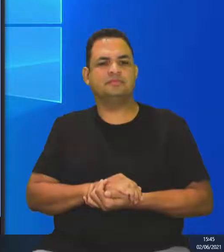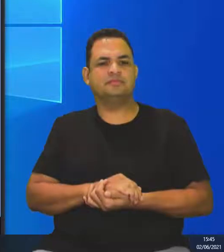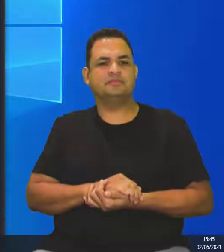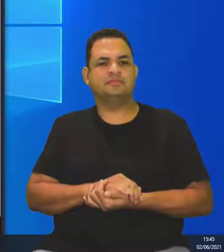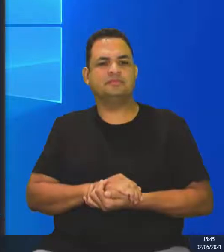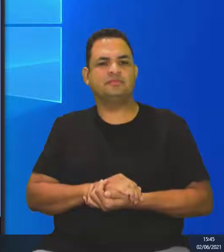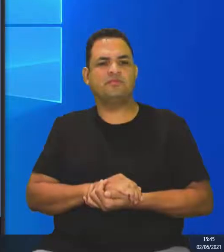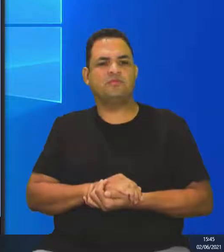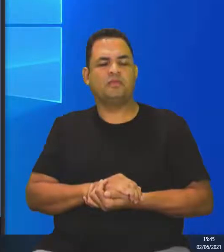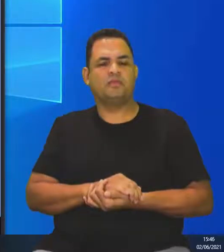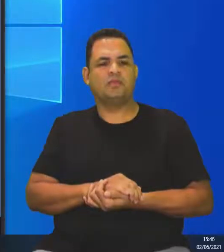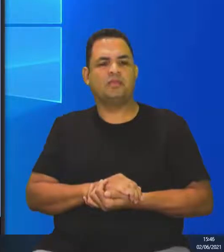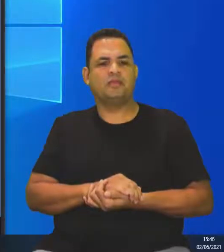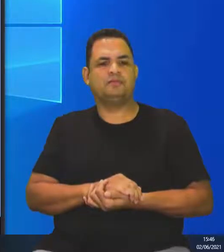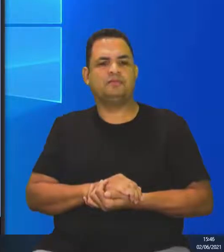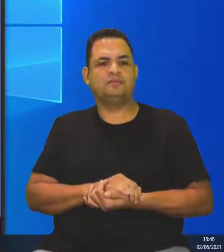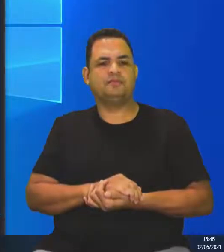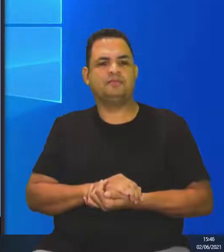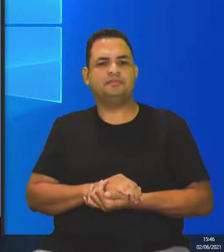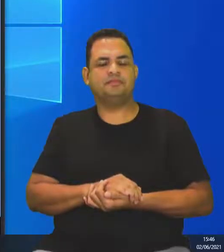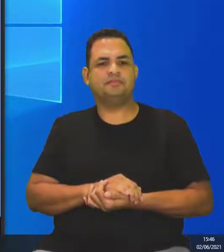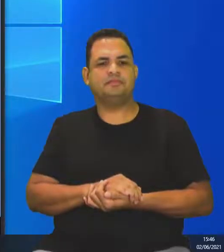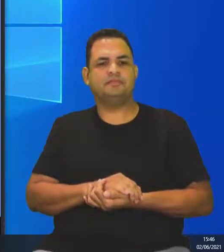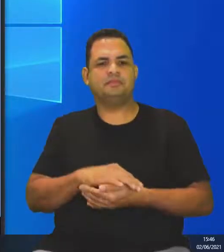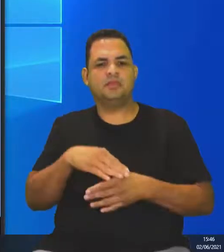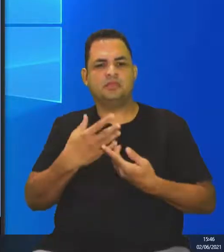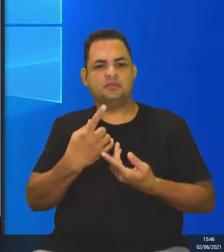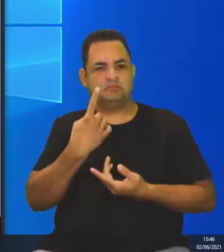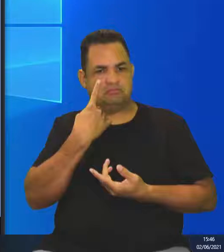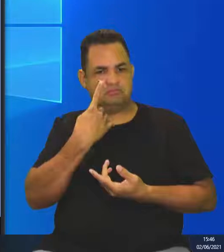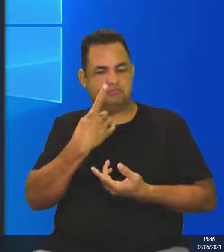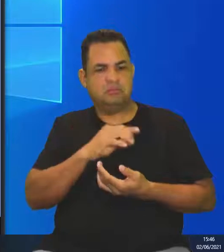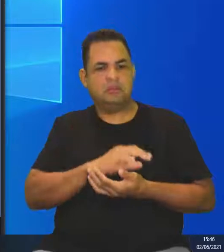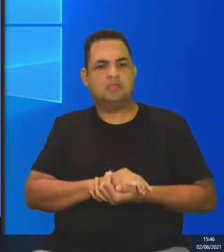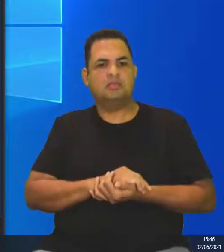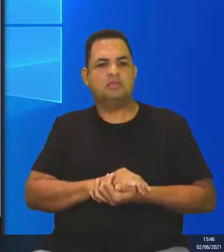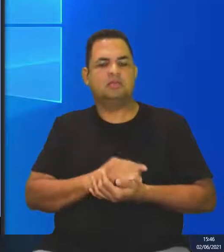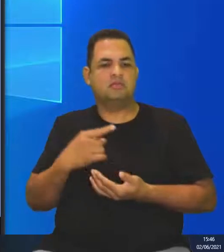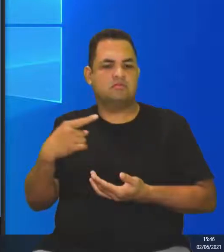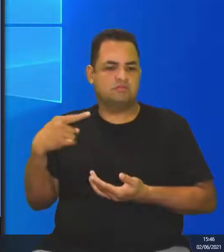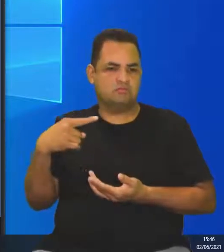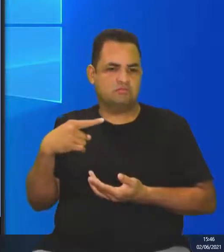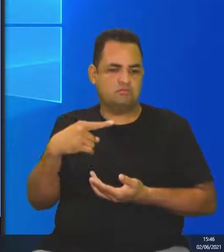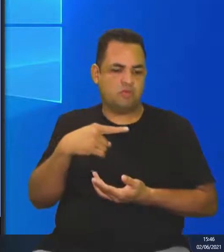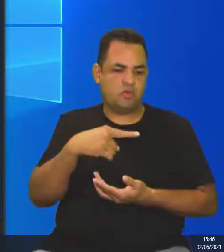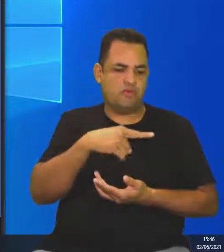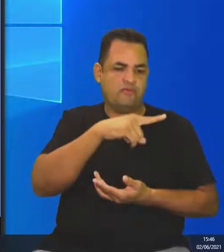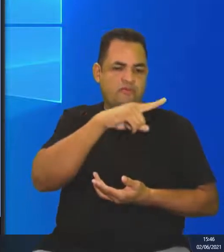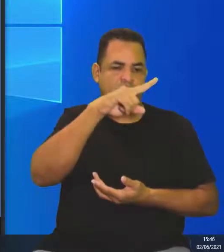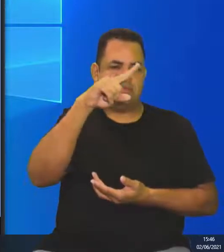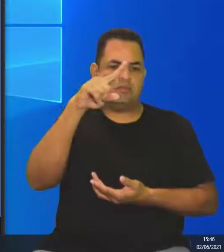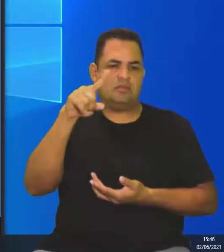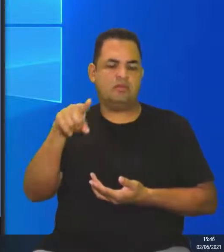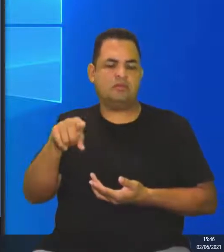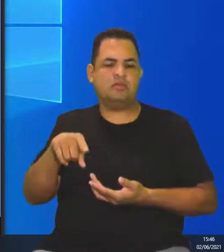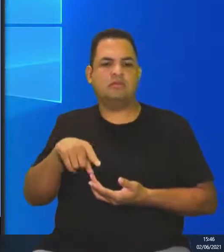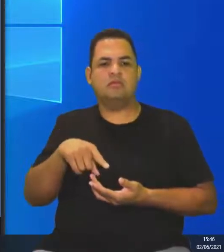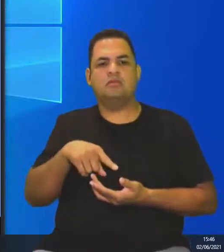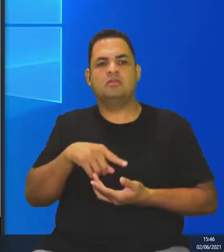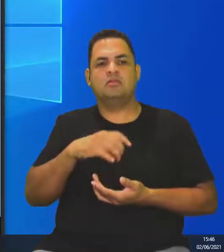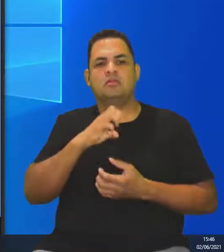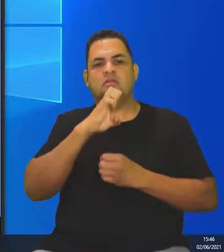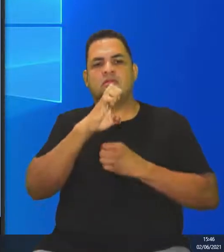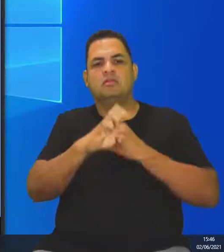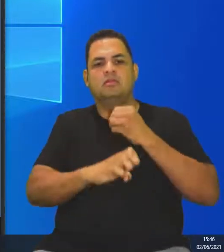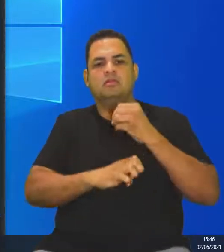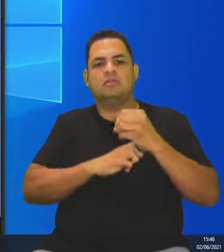o sinalzinho da carga aqui, ó, como vocês podem ver, está marcado que ele vai mostrar o movimento dos elétrons. Então, por exemplo, eu posso